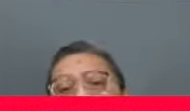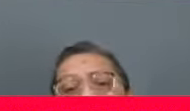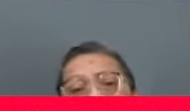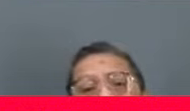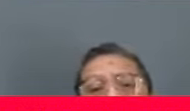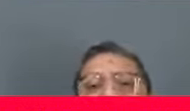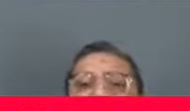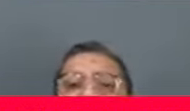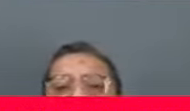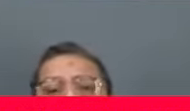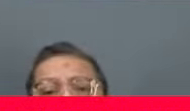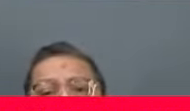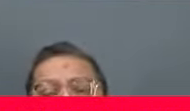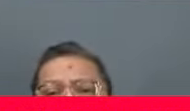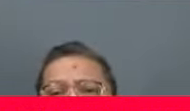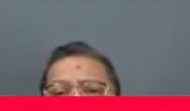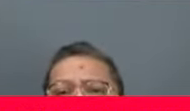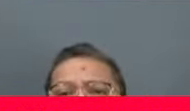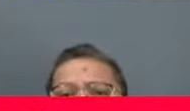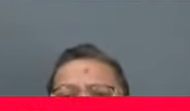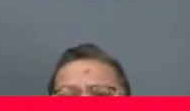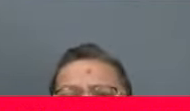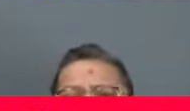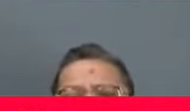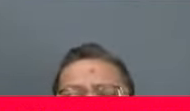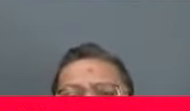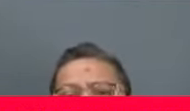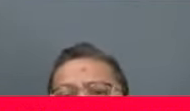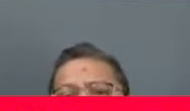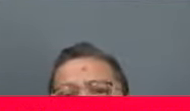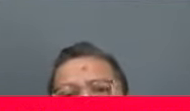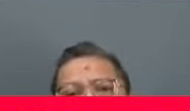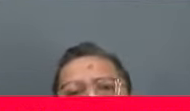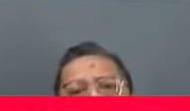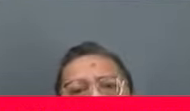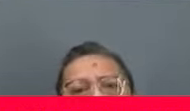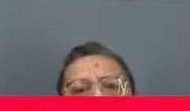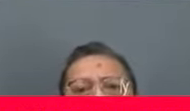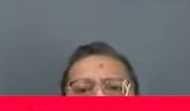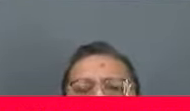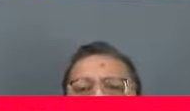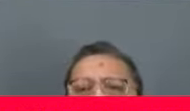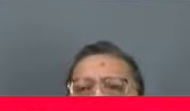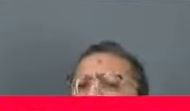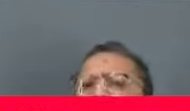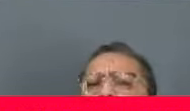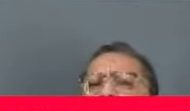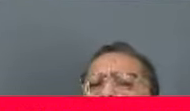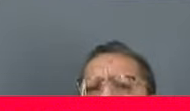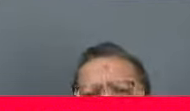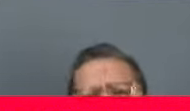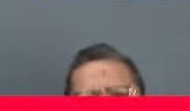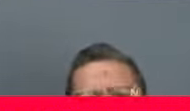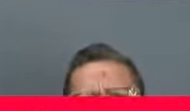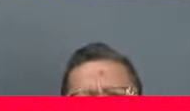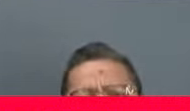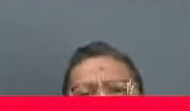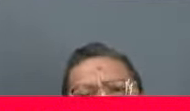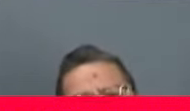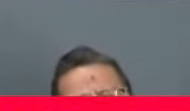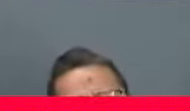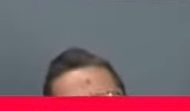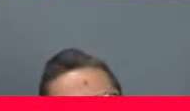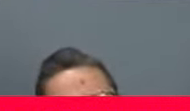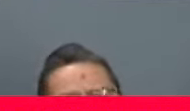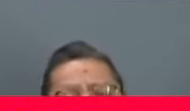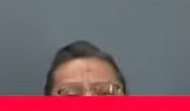das redes sociais é a censura a à internet e por que que é o ódio todo vou concluir Presidente a esse